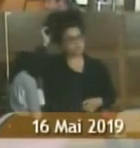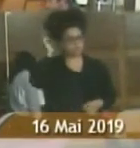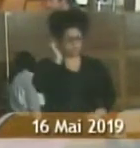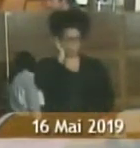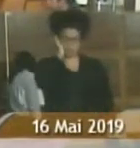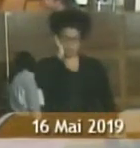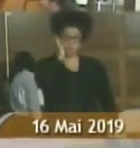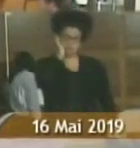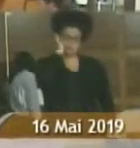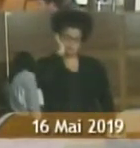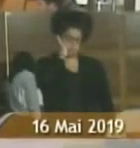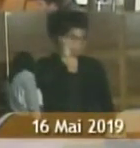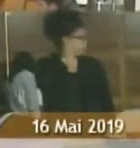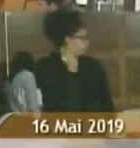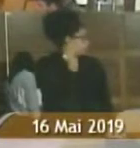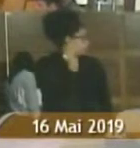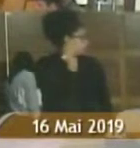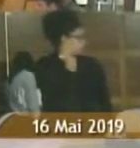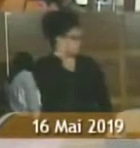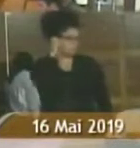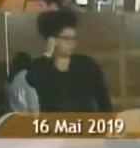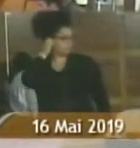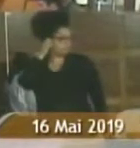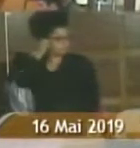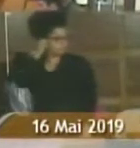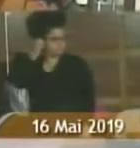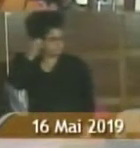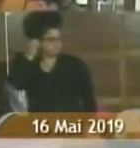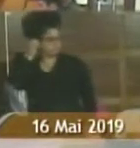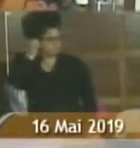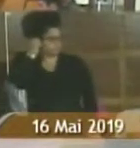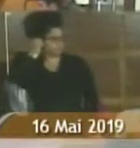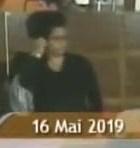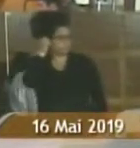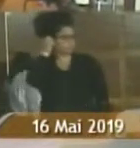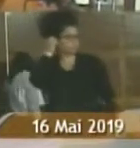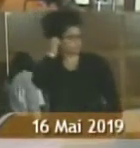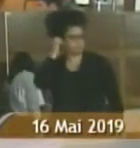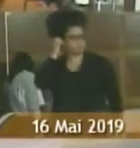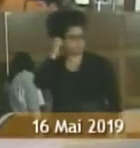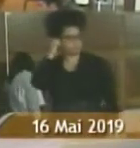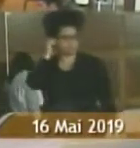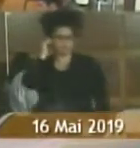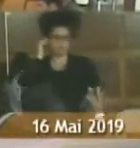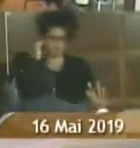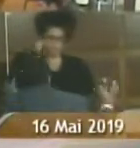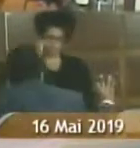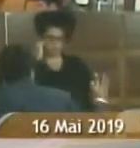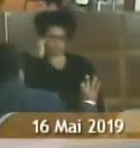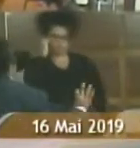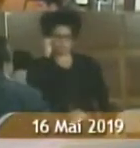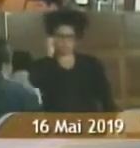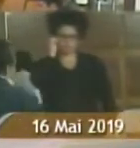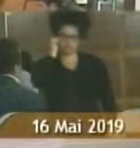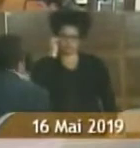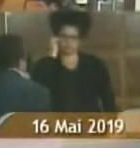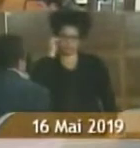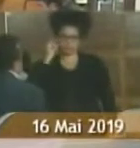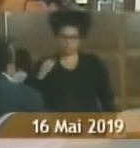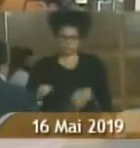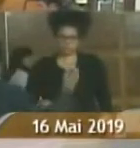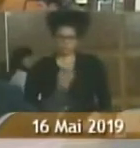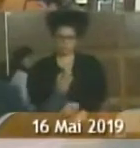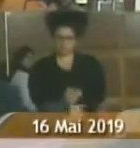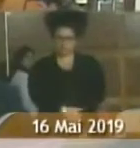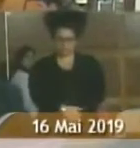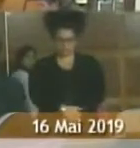Aprovado por 9 votos. Obrigado. Vereadora Tite. Vereador Canindé, boa sorte lá. Precisar da gente, nós estamos aí.